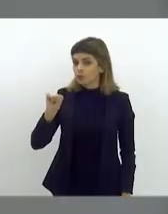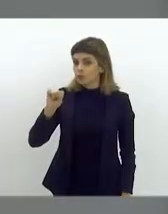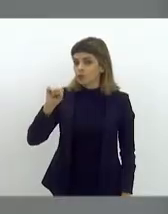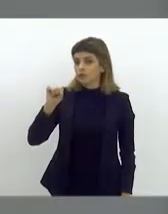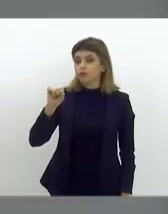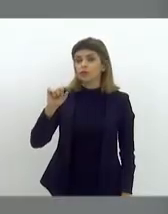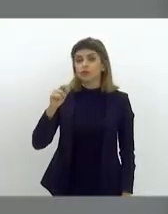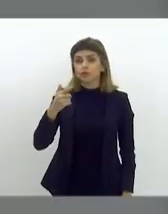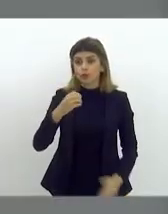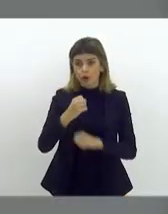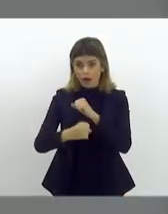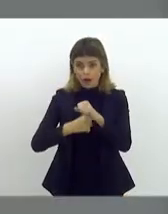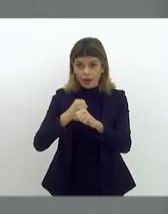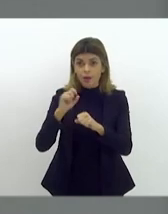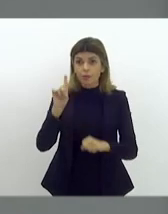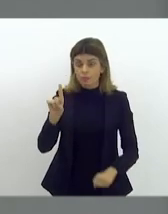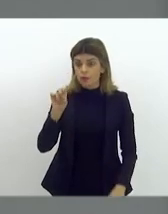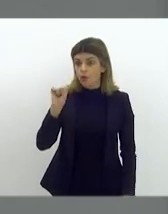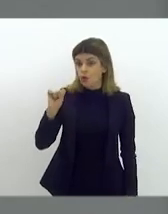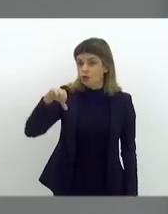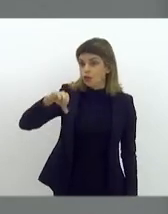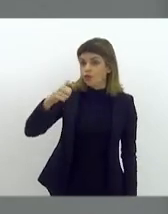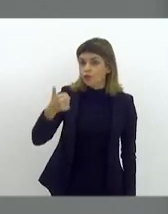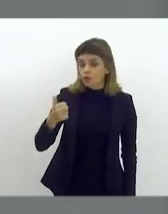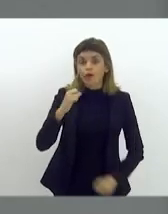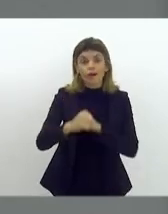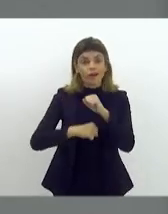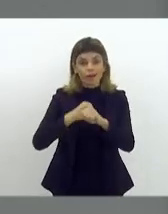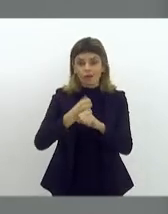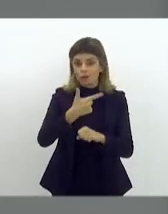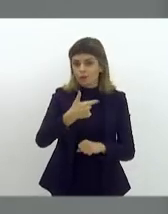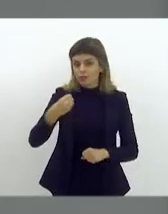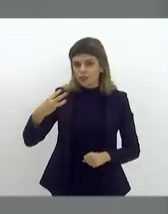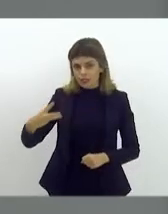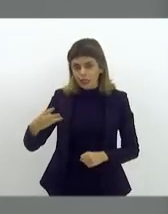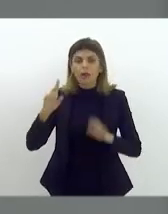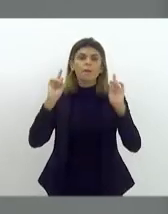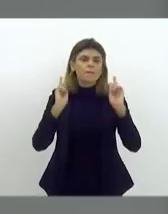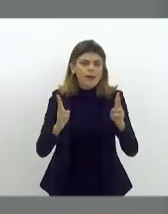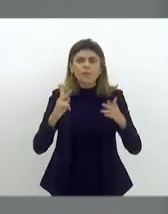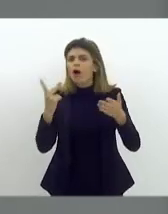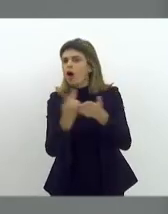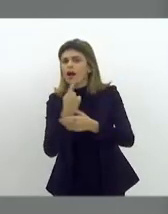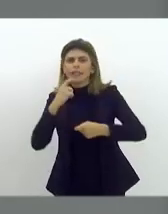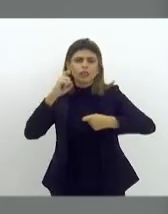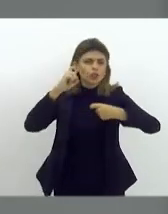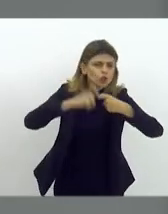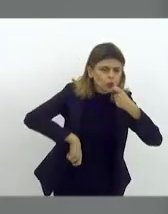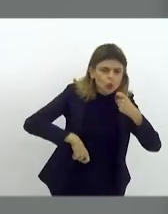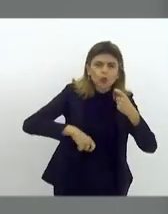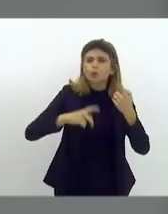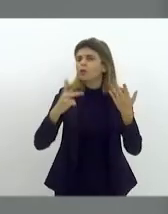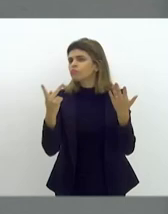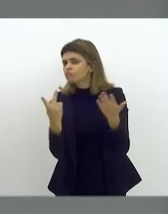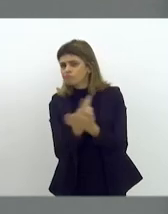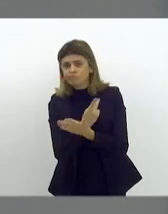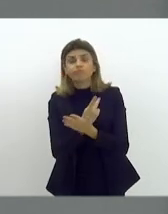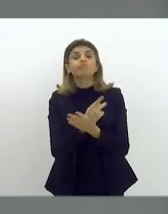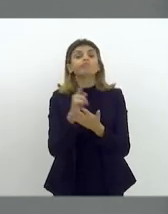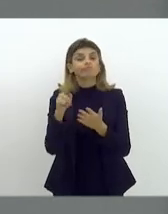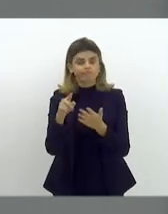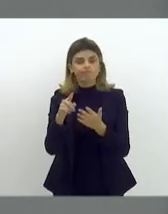de 2023 que punha justamente com as mesmas penas aplicadas ao pro estupro de vulnerável essa modalidade